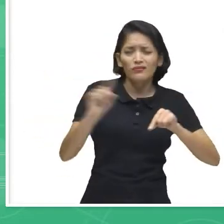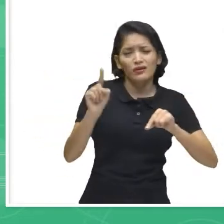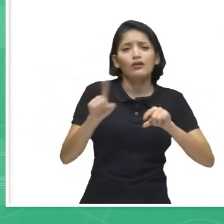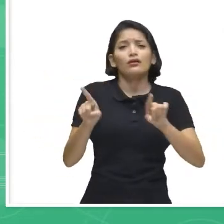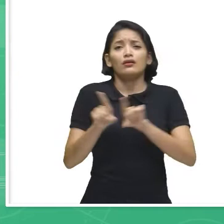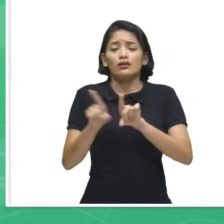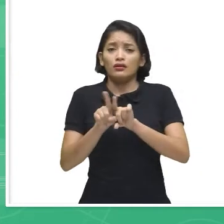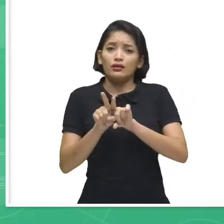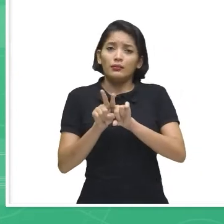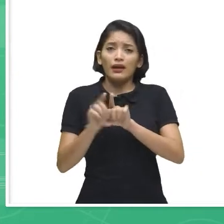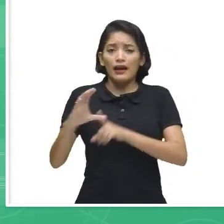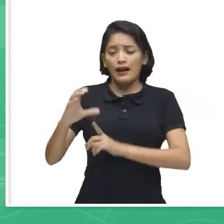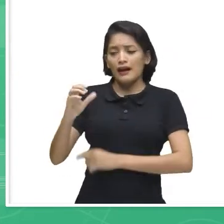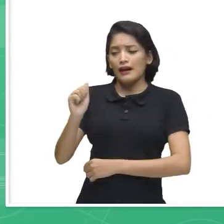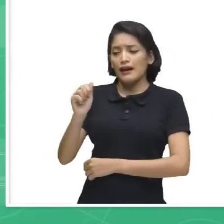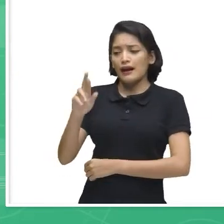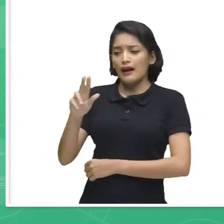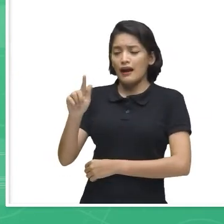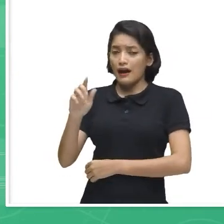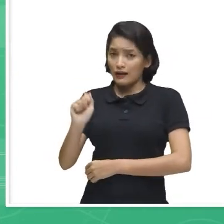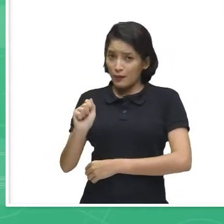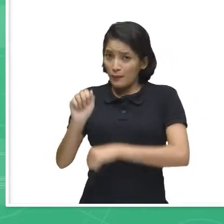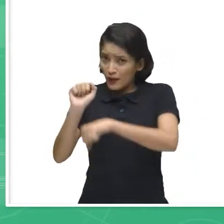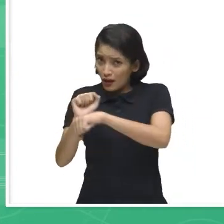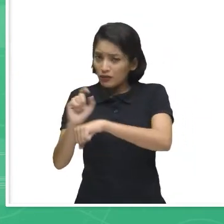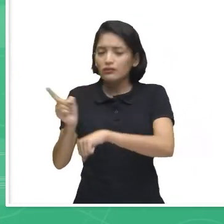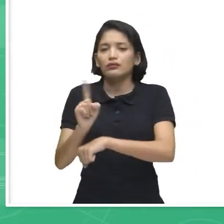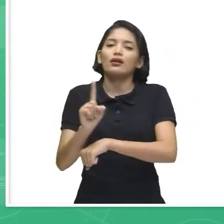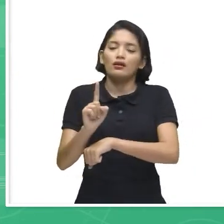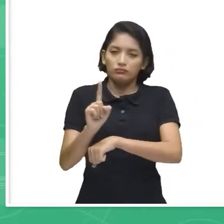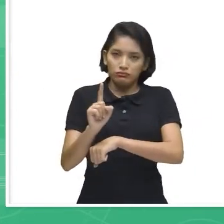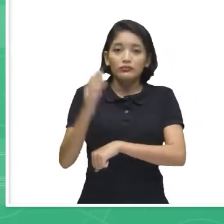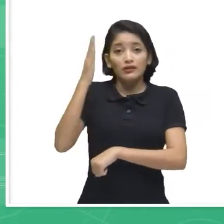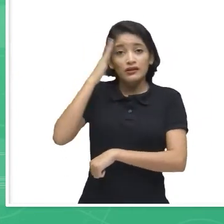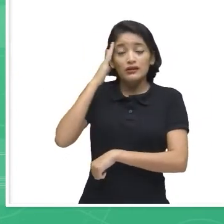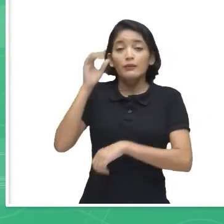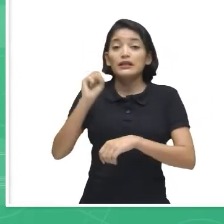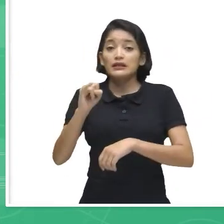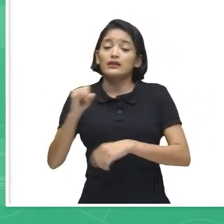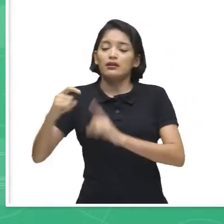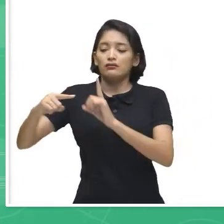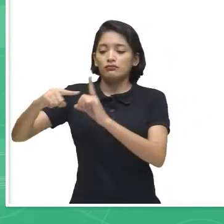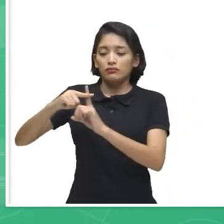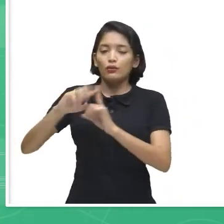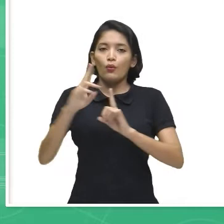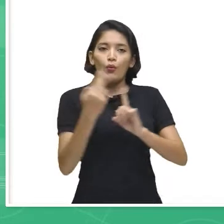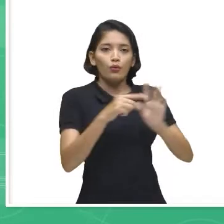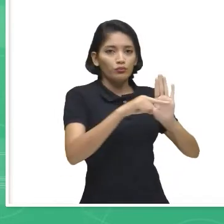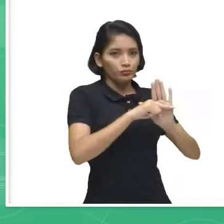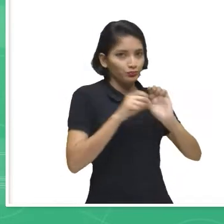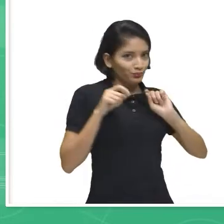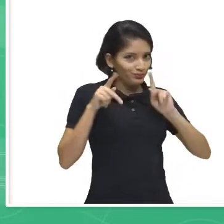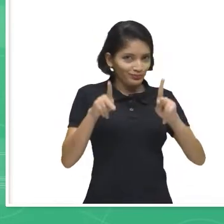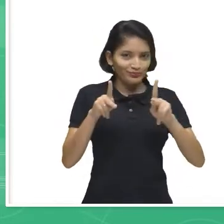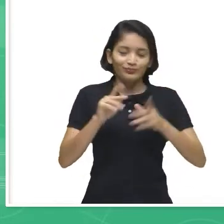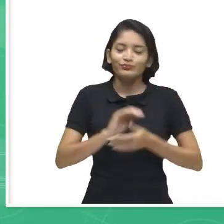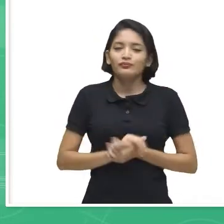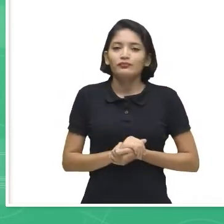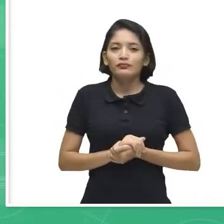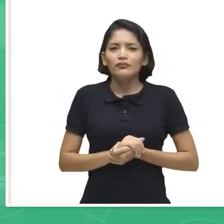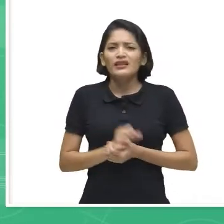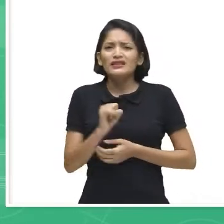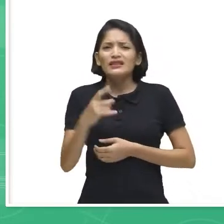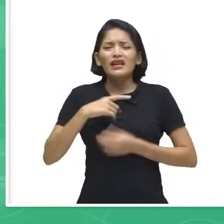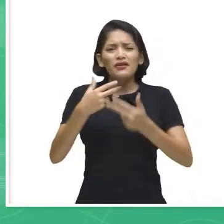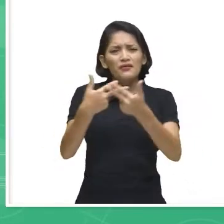módulo, tá certo? Sinal da carga você vai considerar para a conta? Vai considerar para fazer a continha, beleza? Quando eu tenho várias cargas,